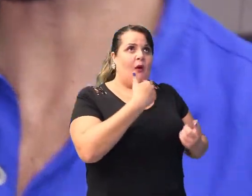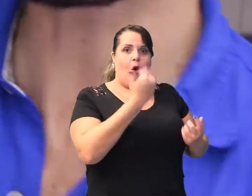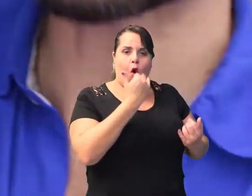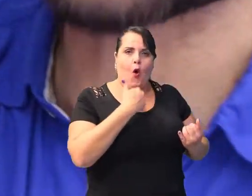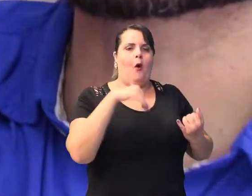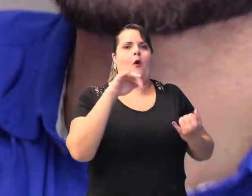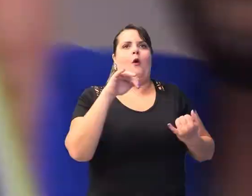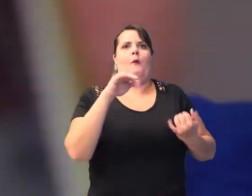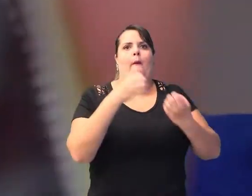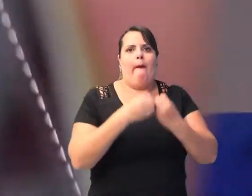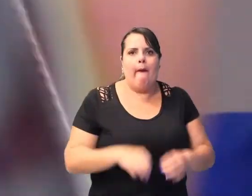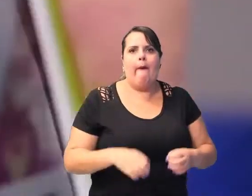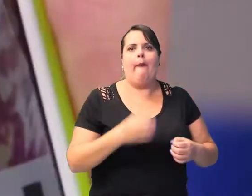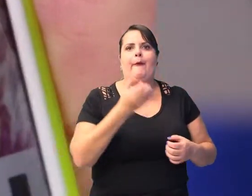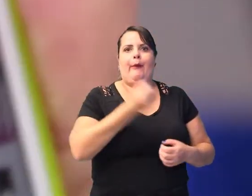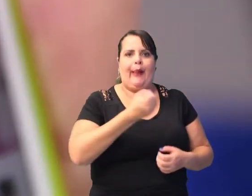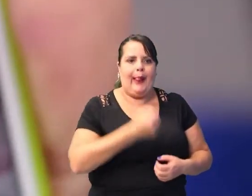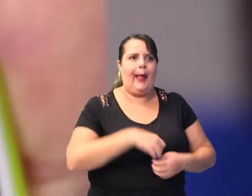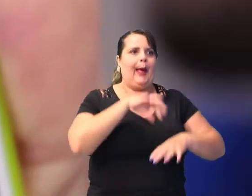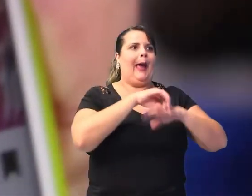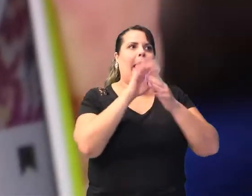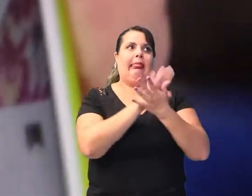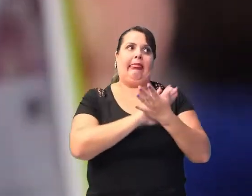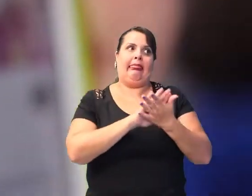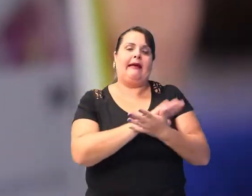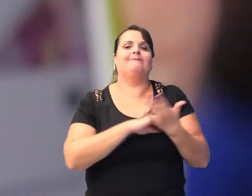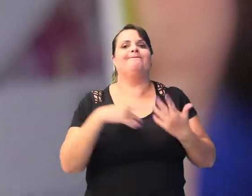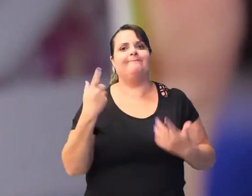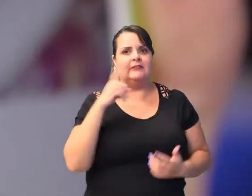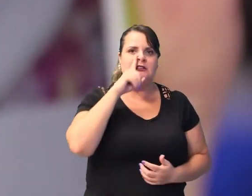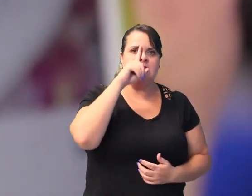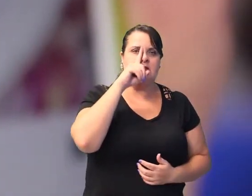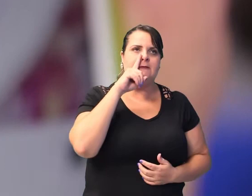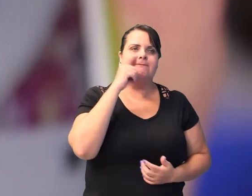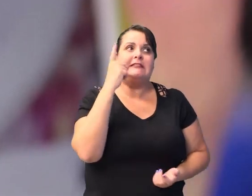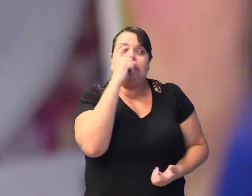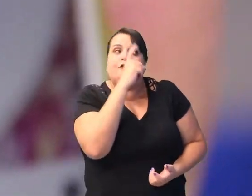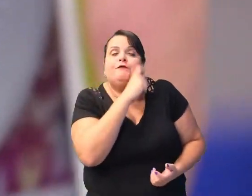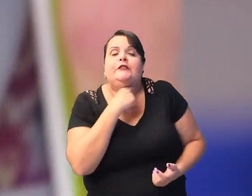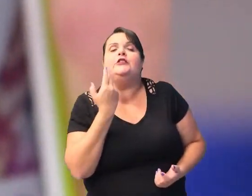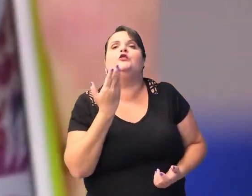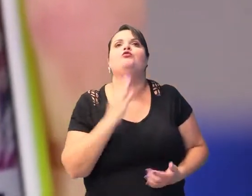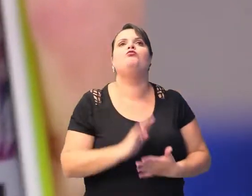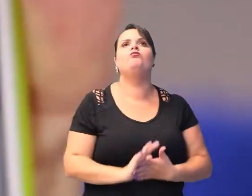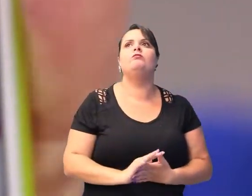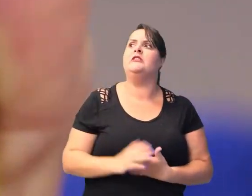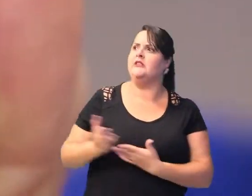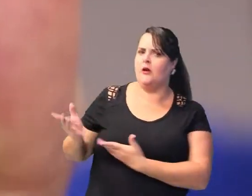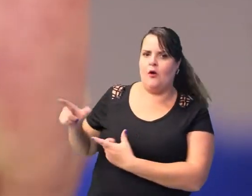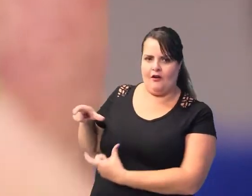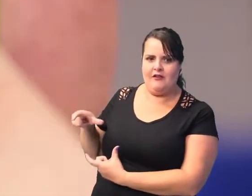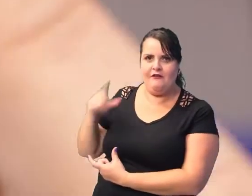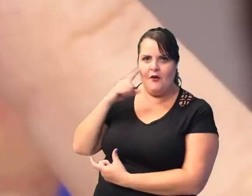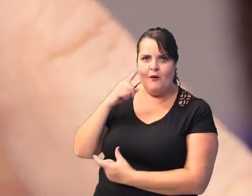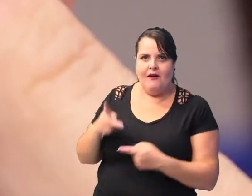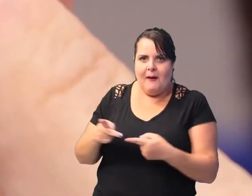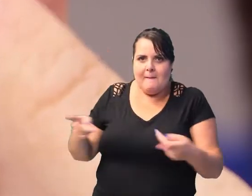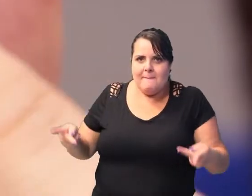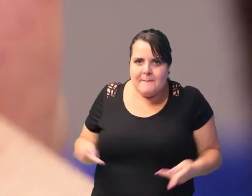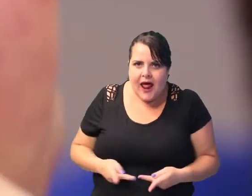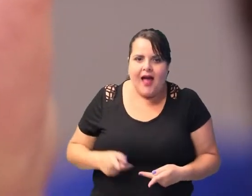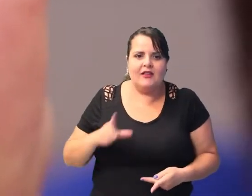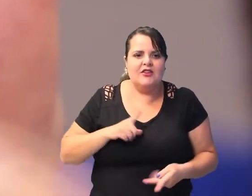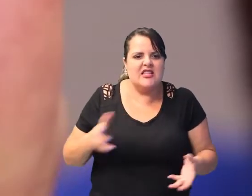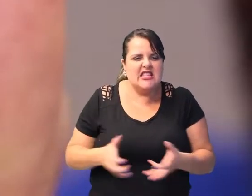eu tô pronto para jogar e comer na rua sabe agora tem que tá tendo feito parte disso também que tem um grão de bico